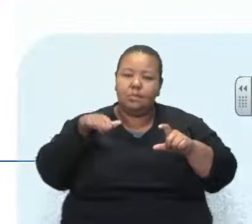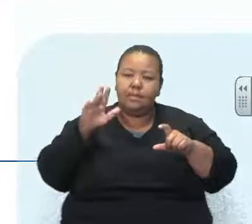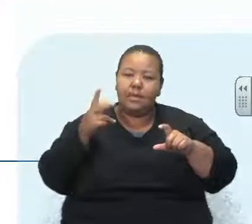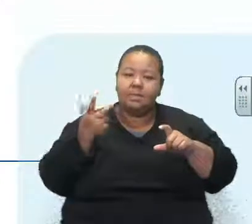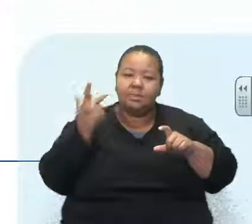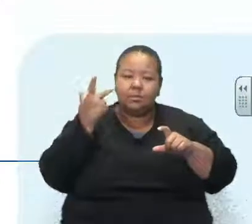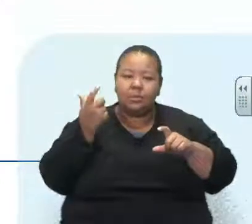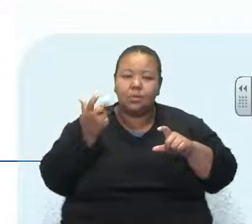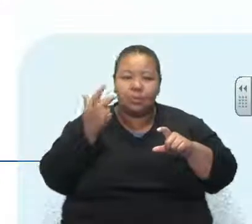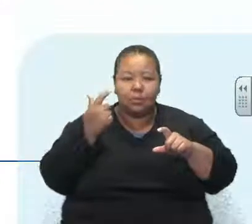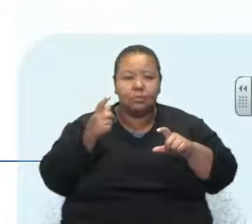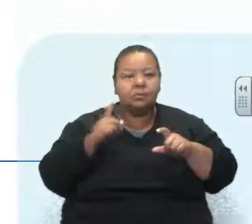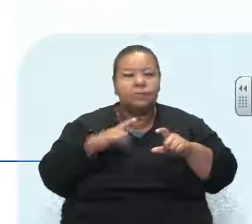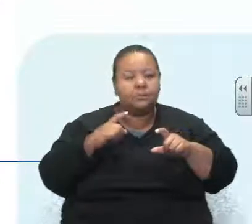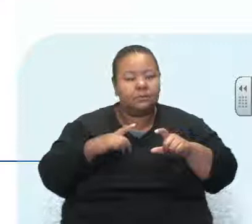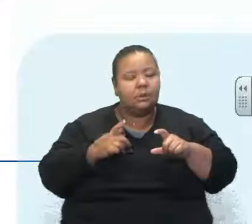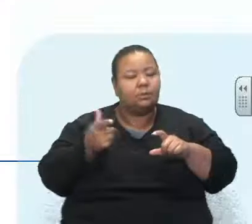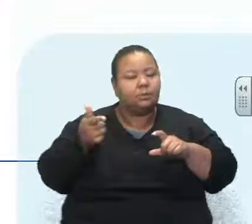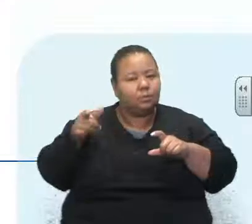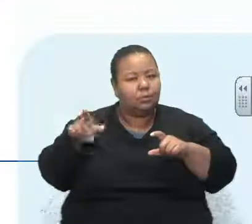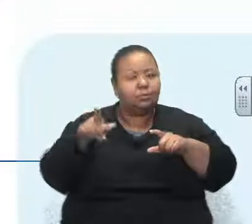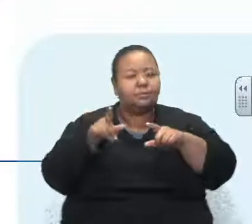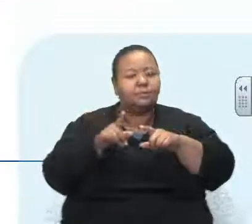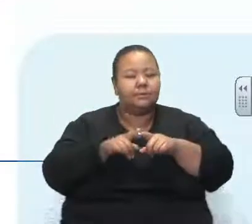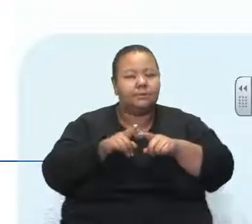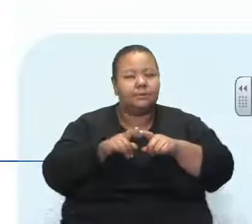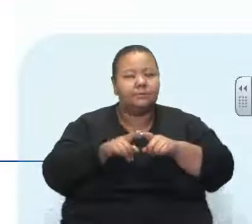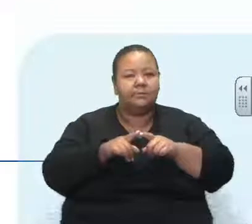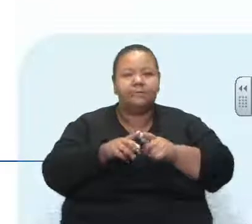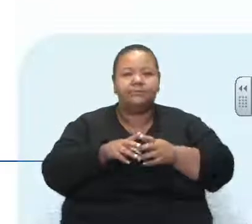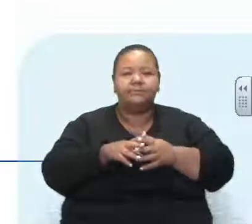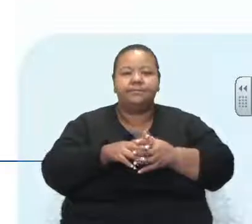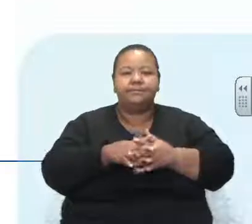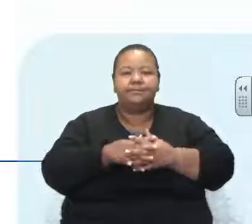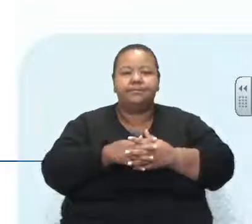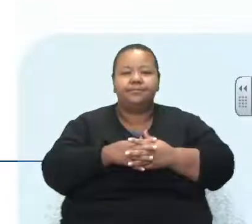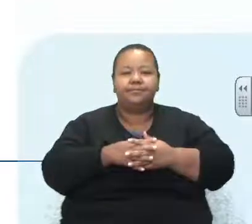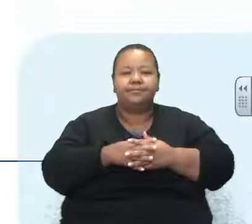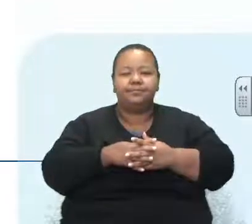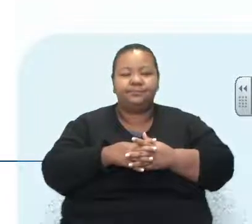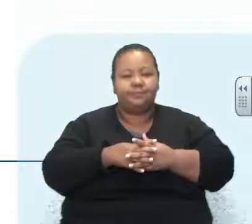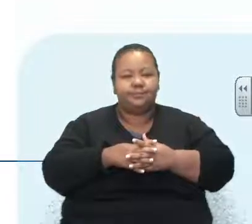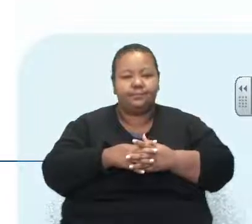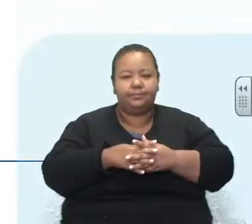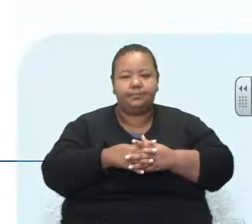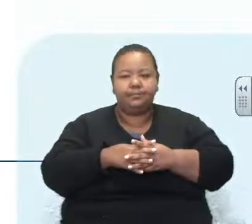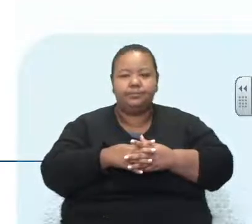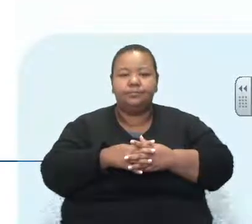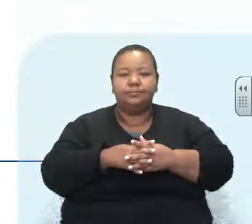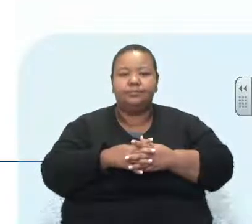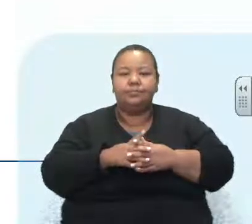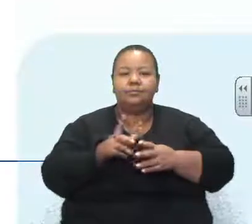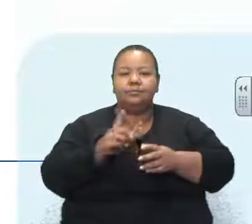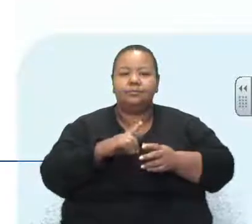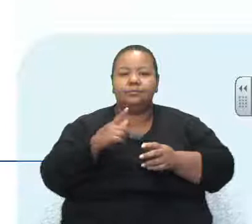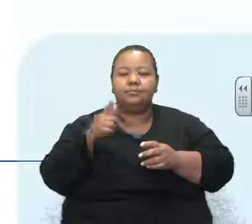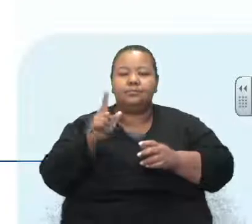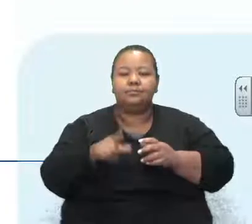comuns, mas temos outros tipos de indicadores também. E aí, nós temos